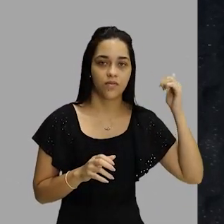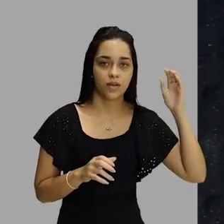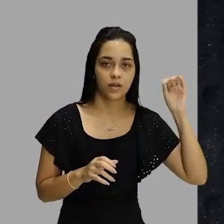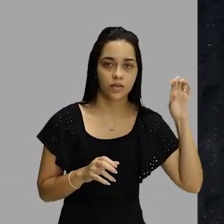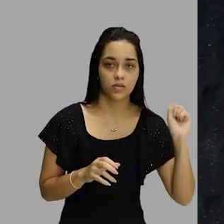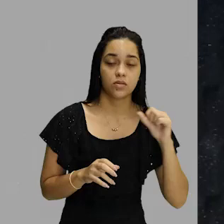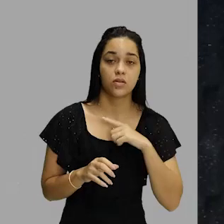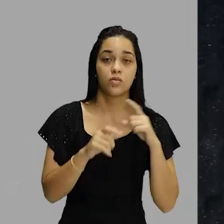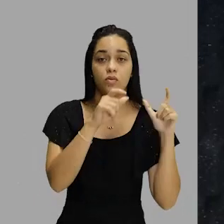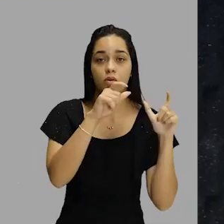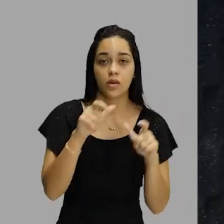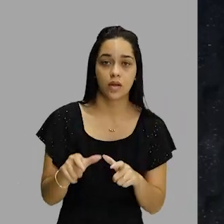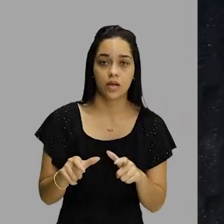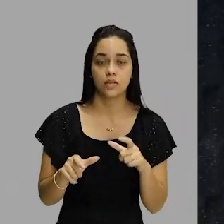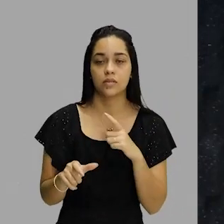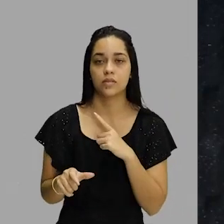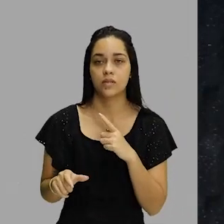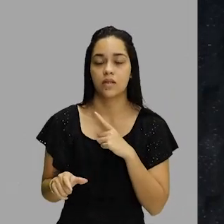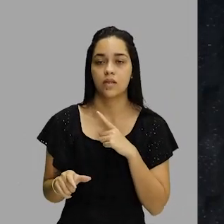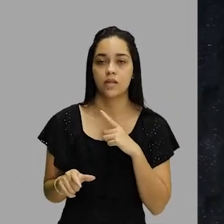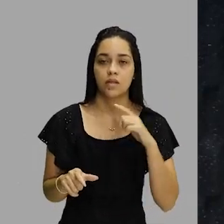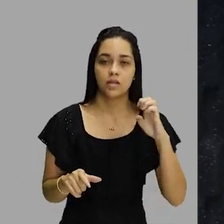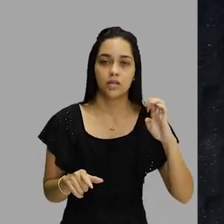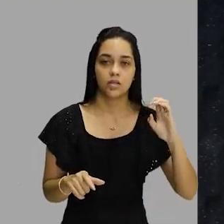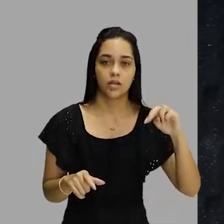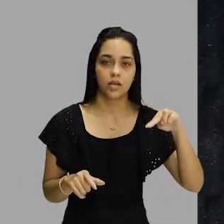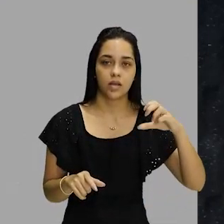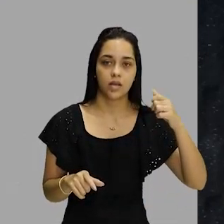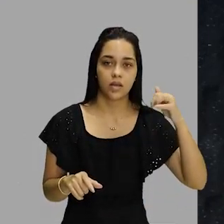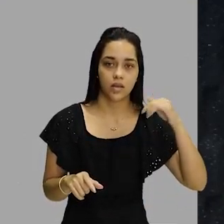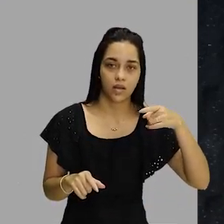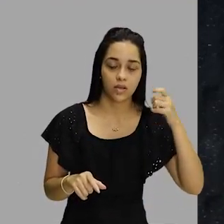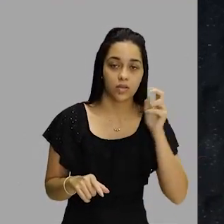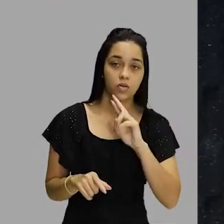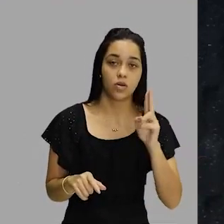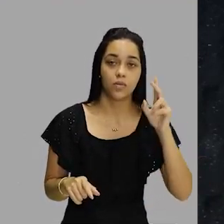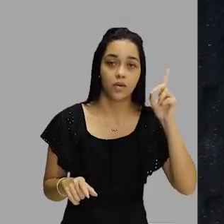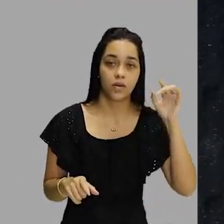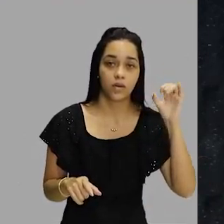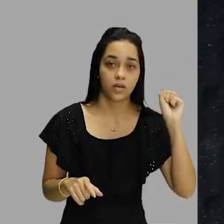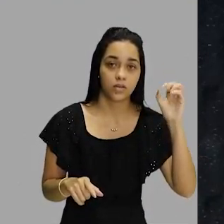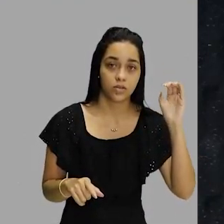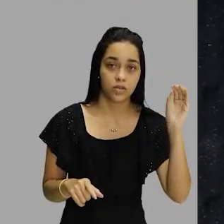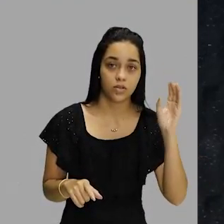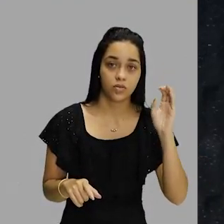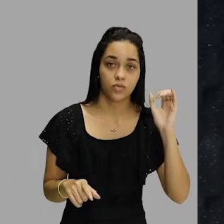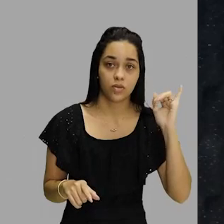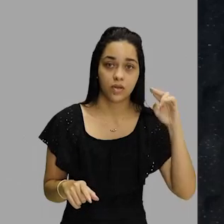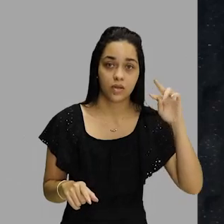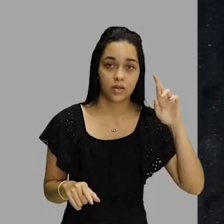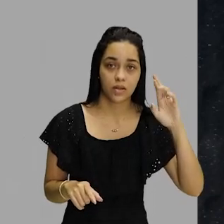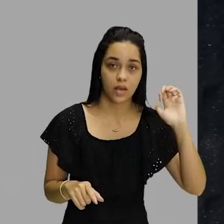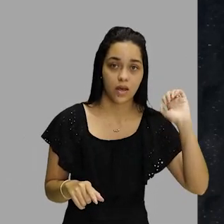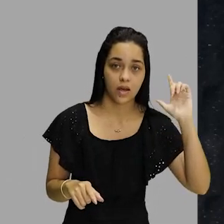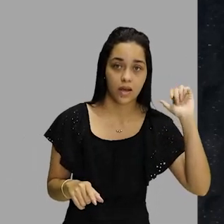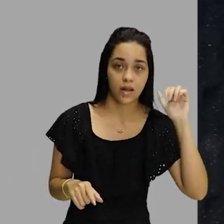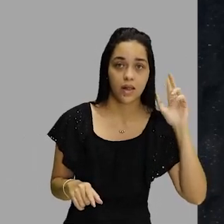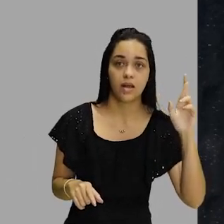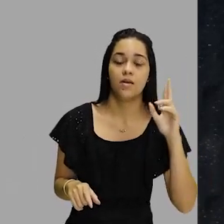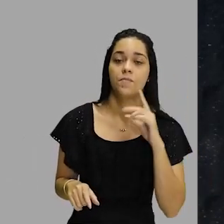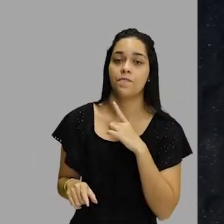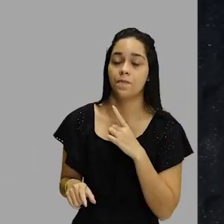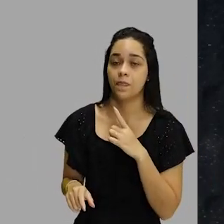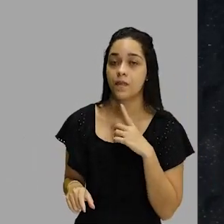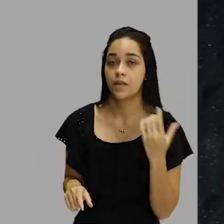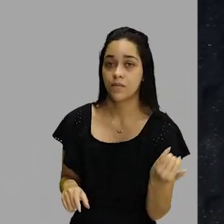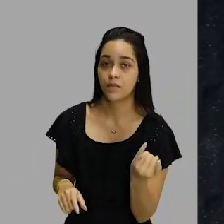uns locais, que é o local de encaixe, que é chamado de disco intercalar. E uma característica importante desse tecido,